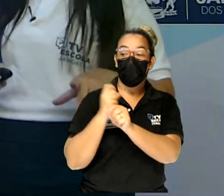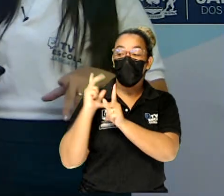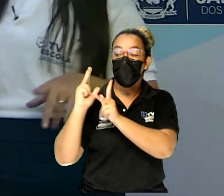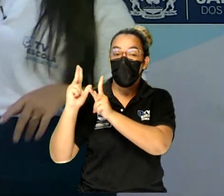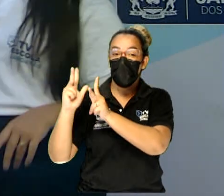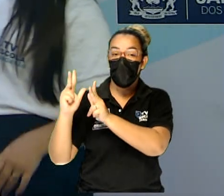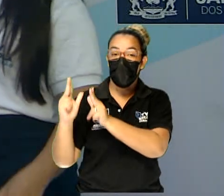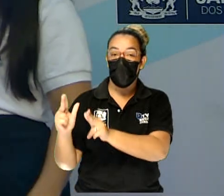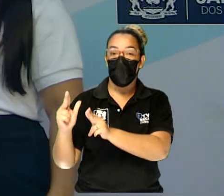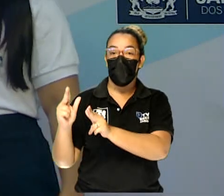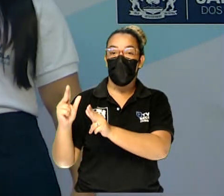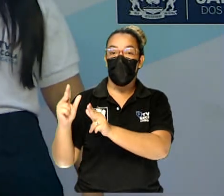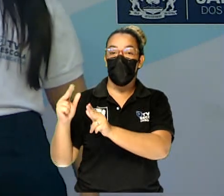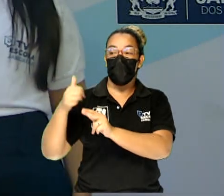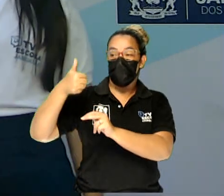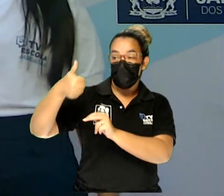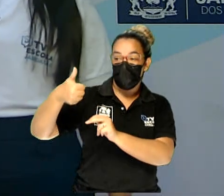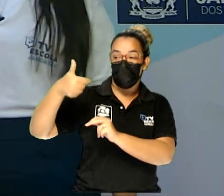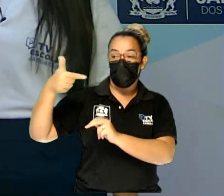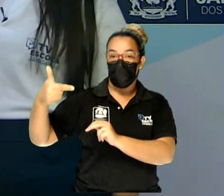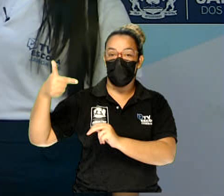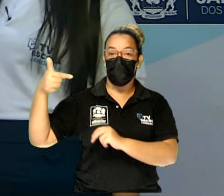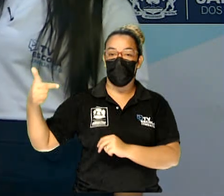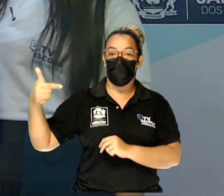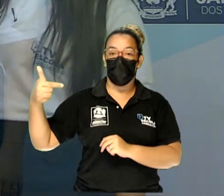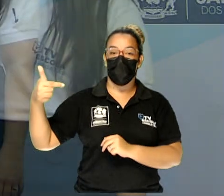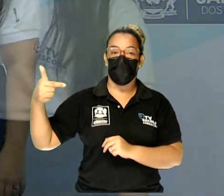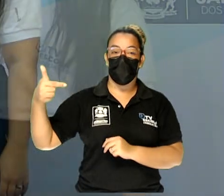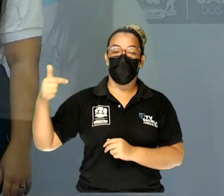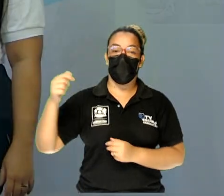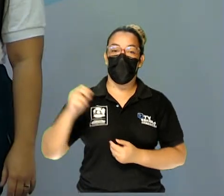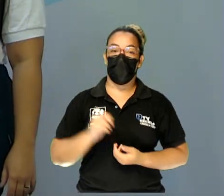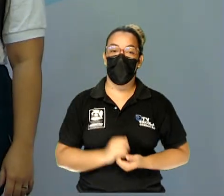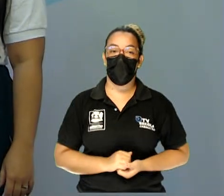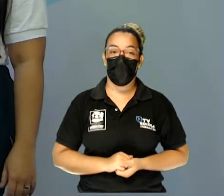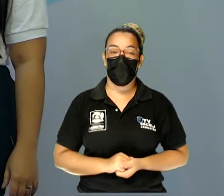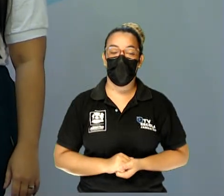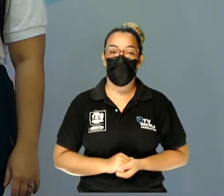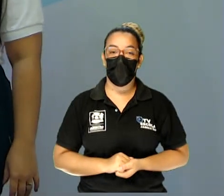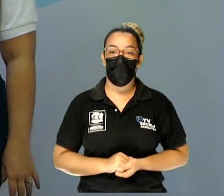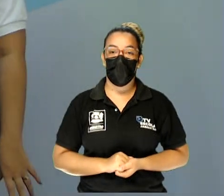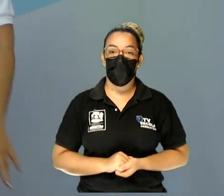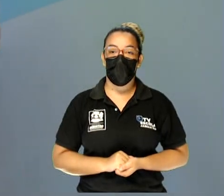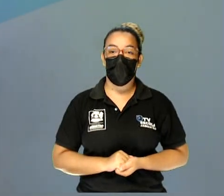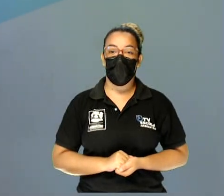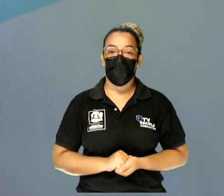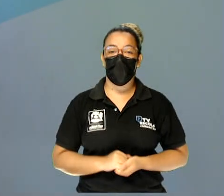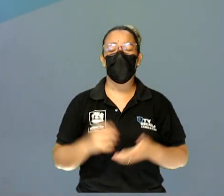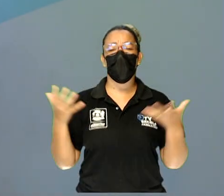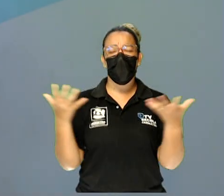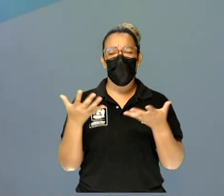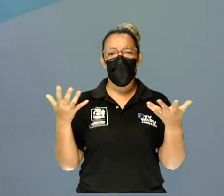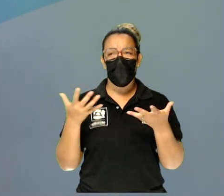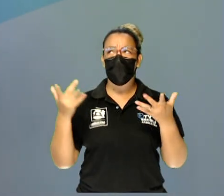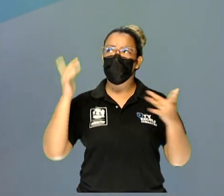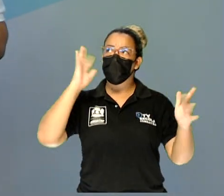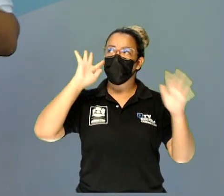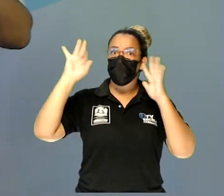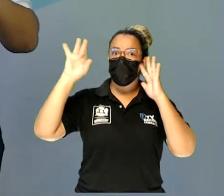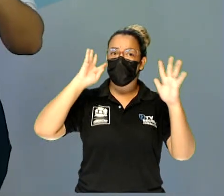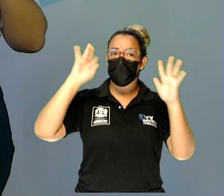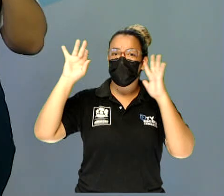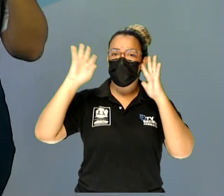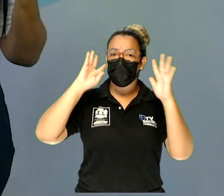utilizando o material dourado, ficou em 122. Agora, vamos pensar